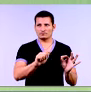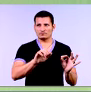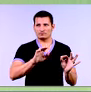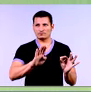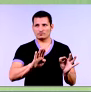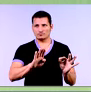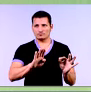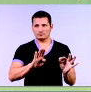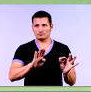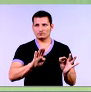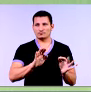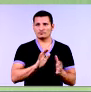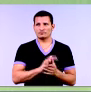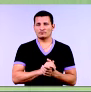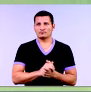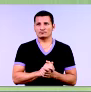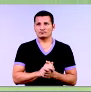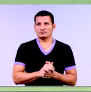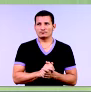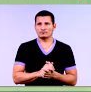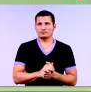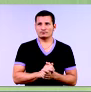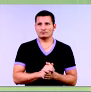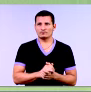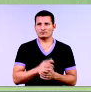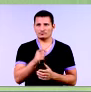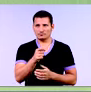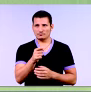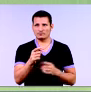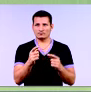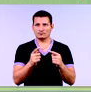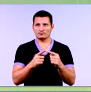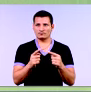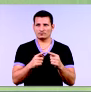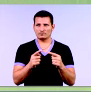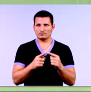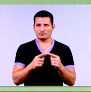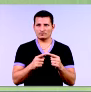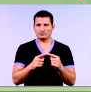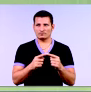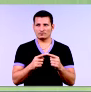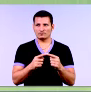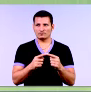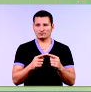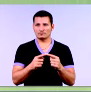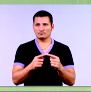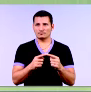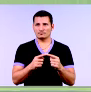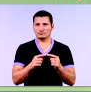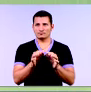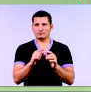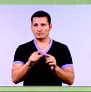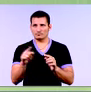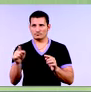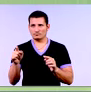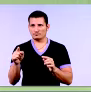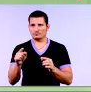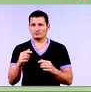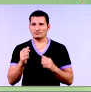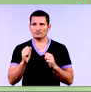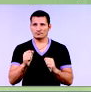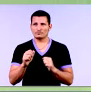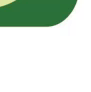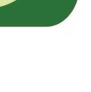B. E disse que ela é igual a esta operação matemática. Eu posso